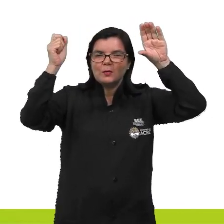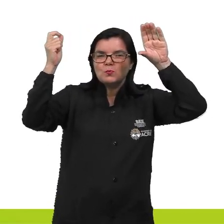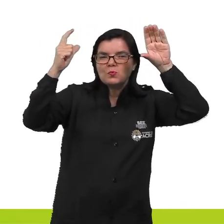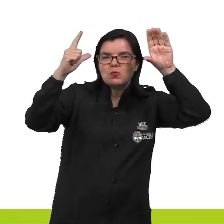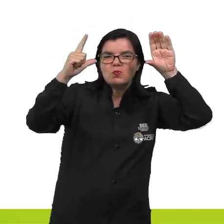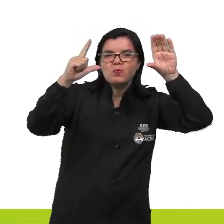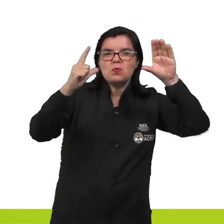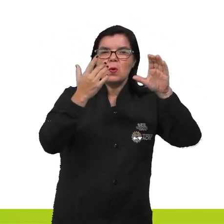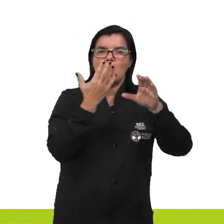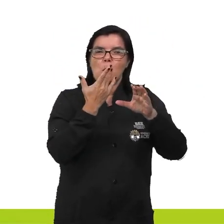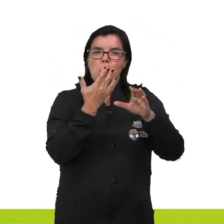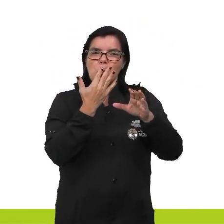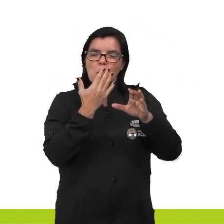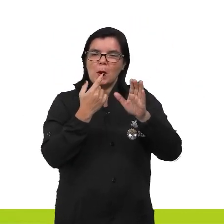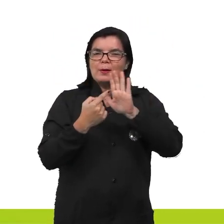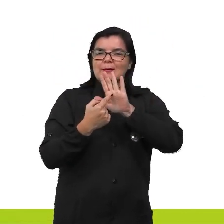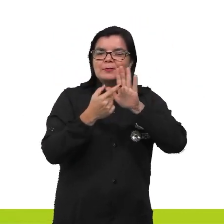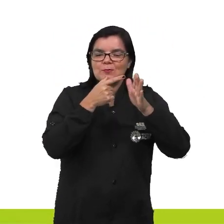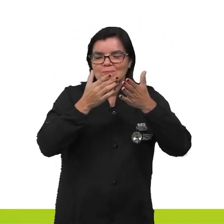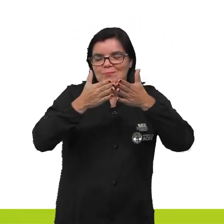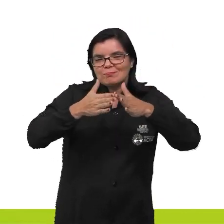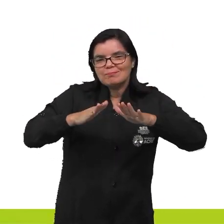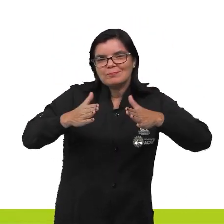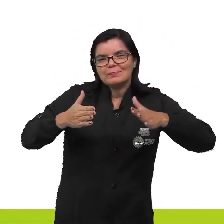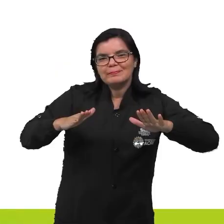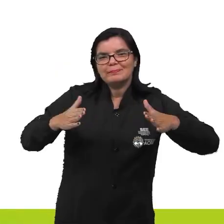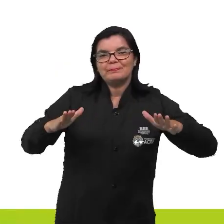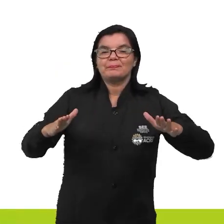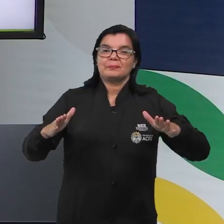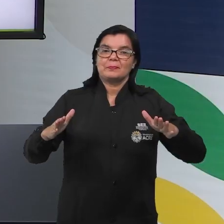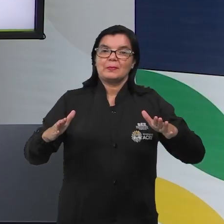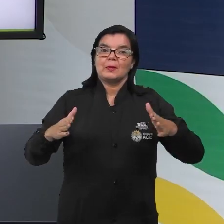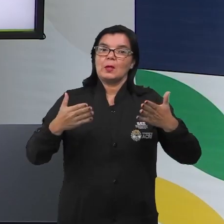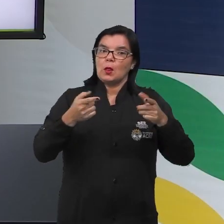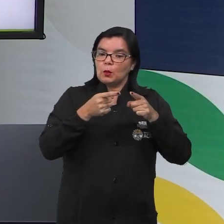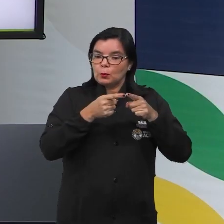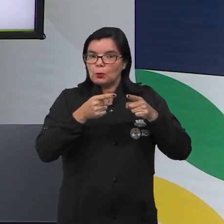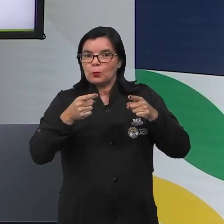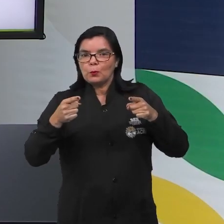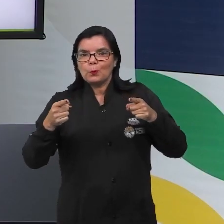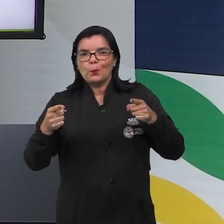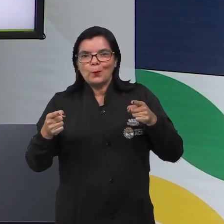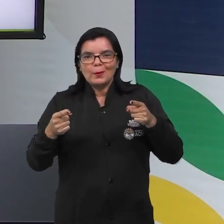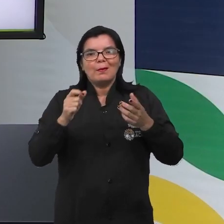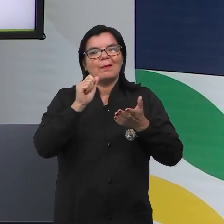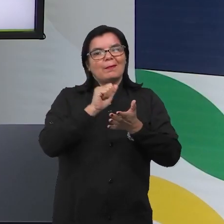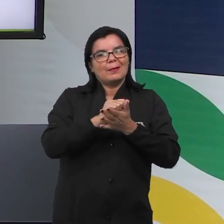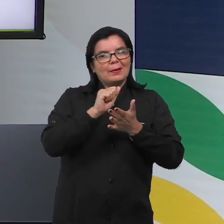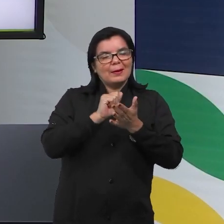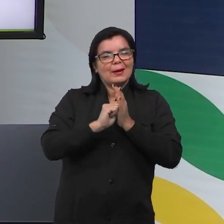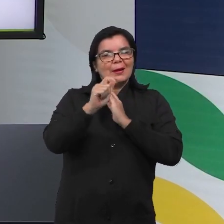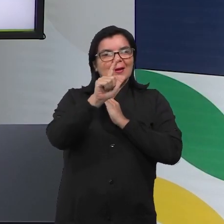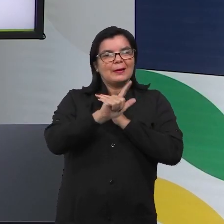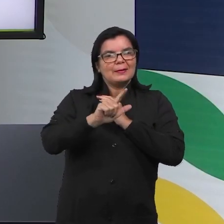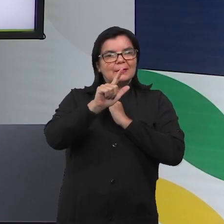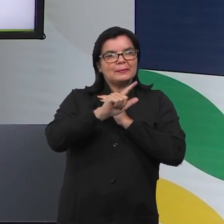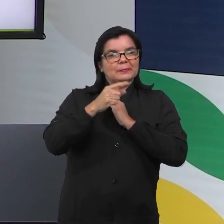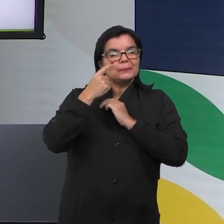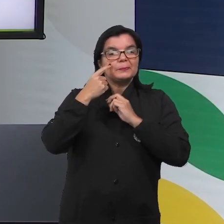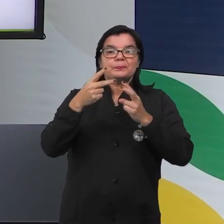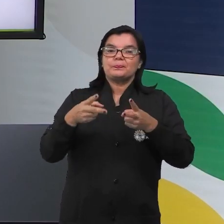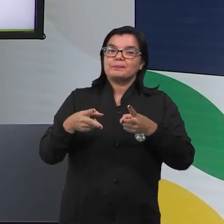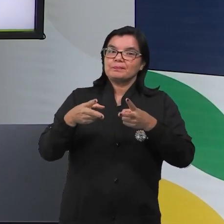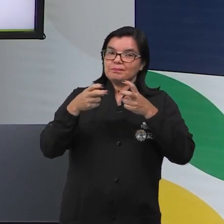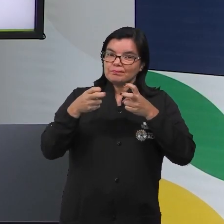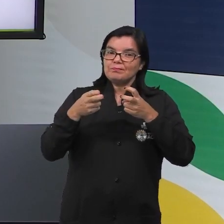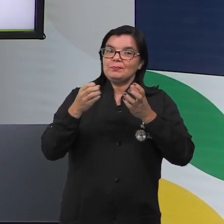anilado, as cores imitam as vagas do mar. Então, durante toda essa produção literária, nós